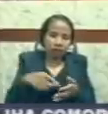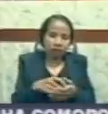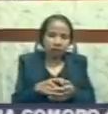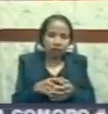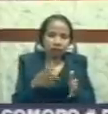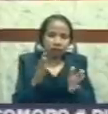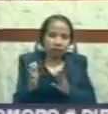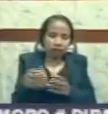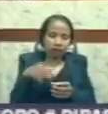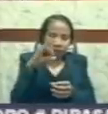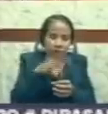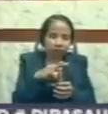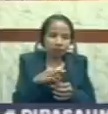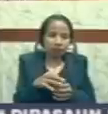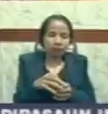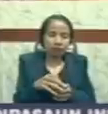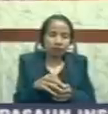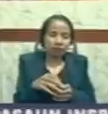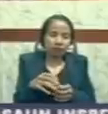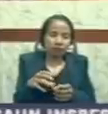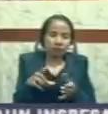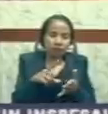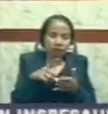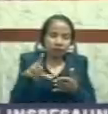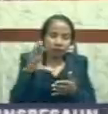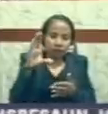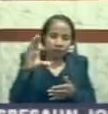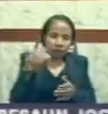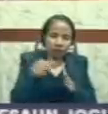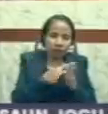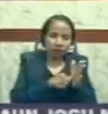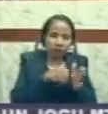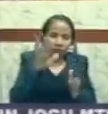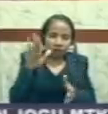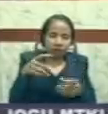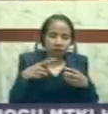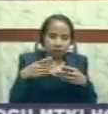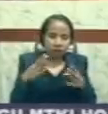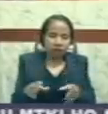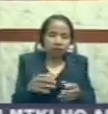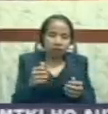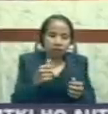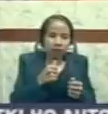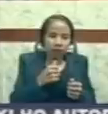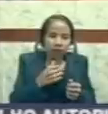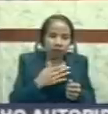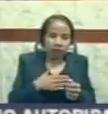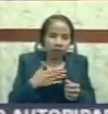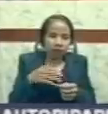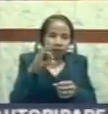Prepara a vota para a linha C do artigo 5º. Distintos deputados, vota a favor, contra,